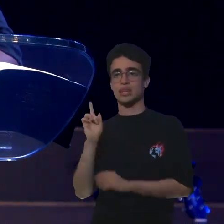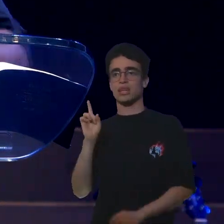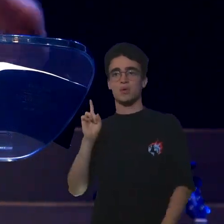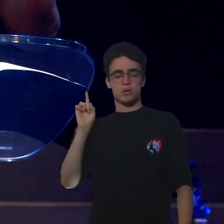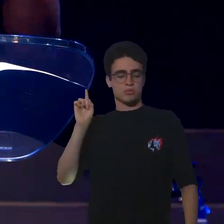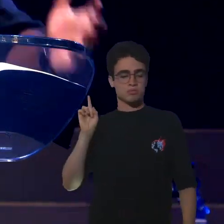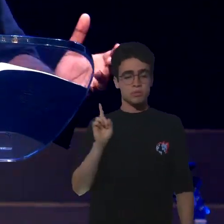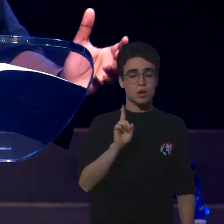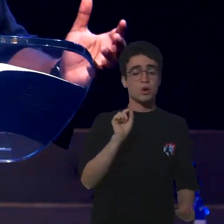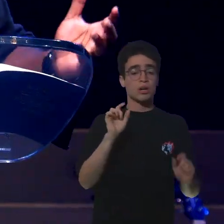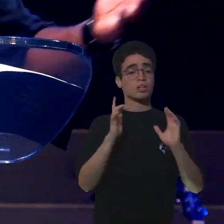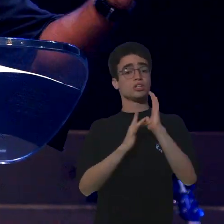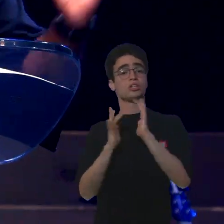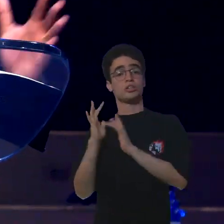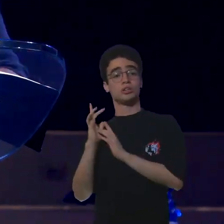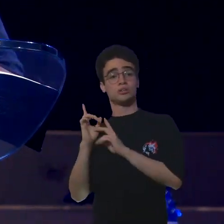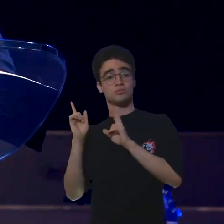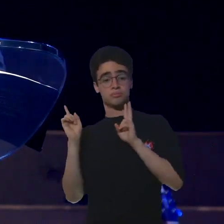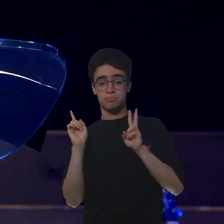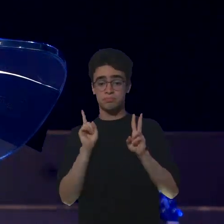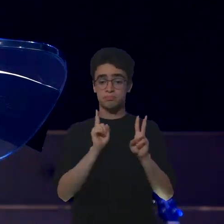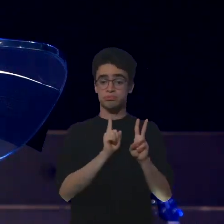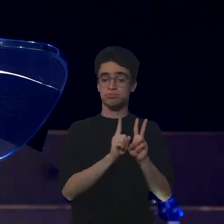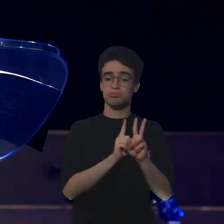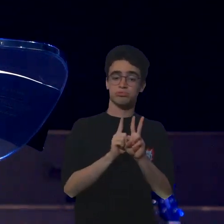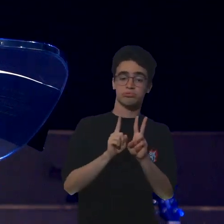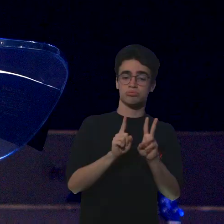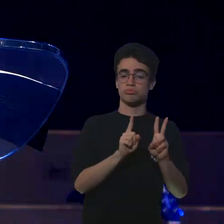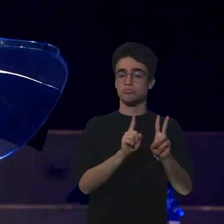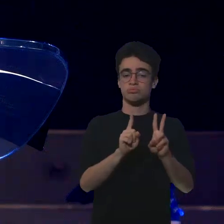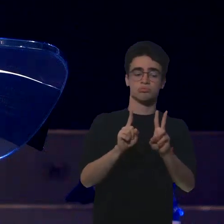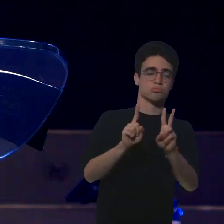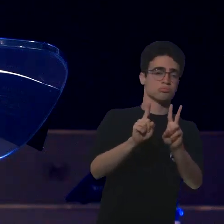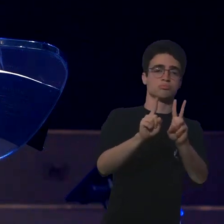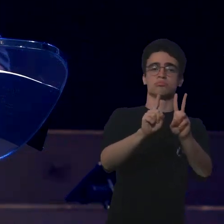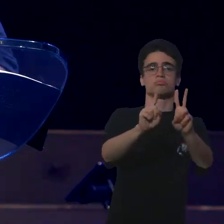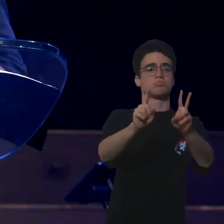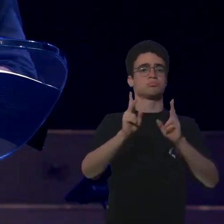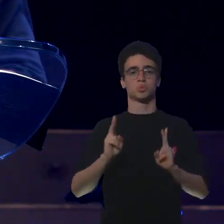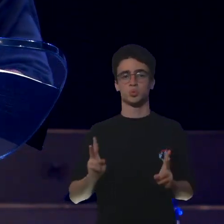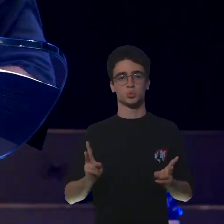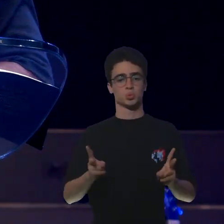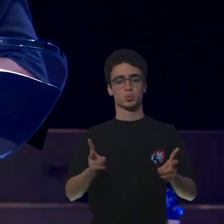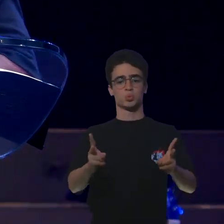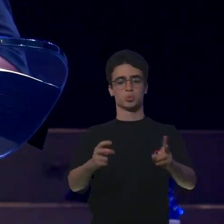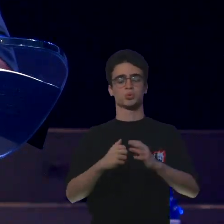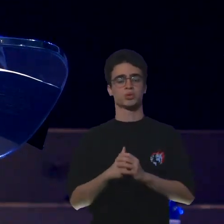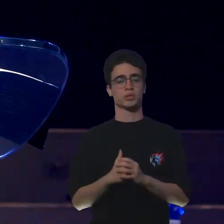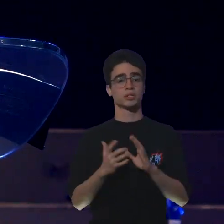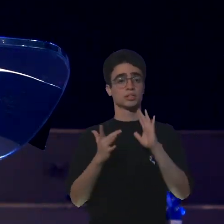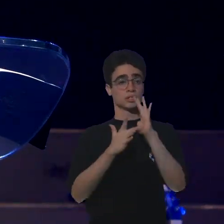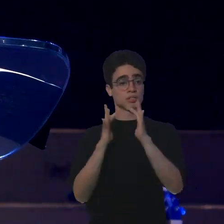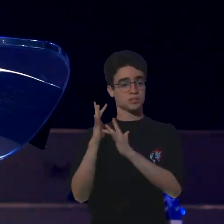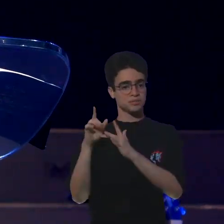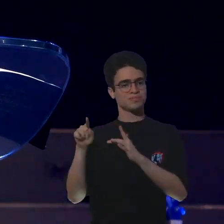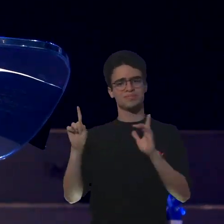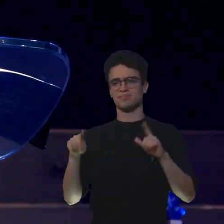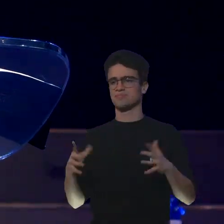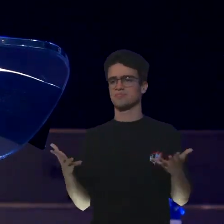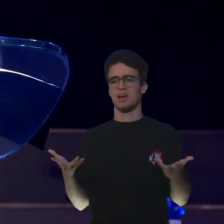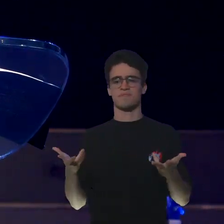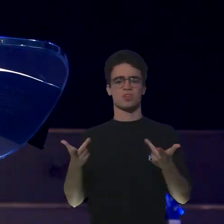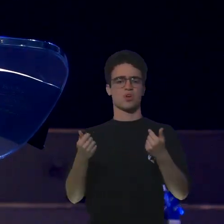presença, mas ele participa da jornada com eles. E Jesus, ele é maravilhoso,